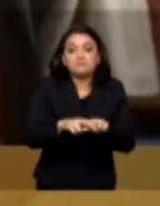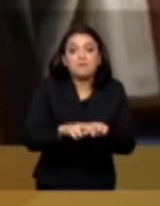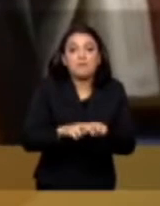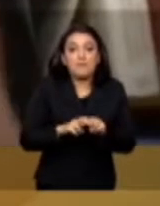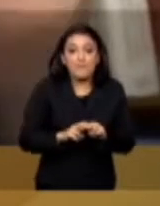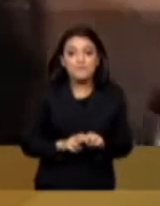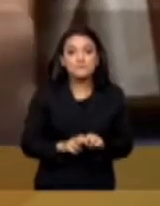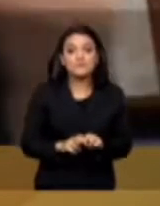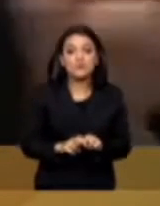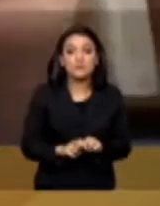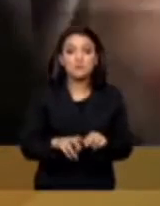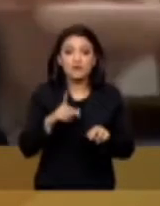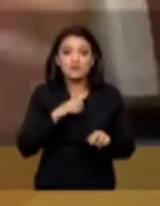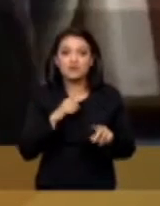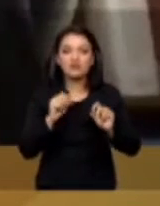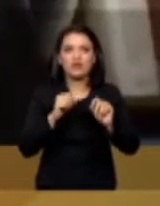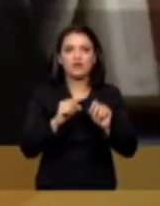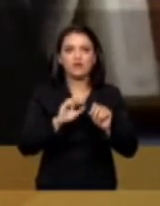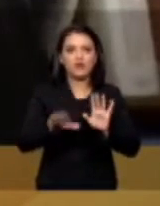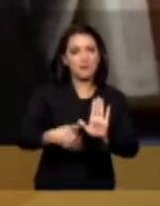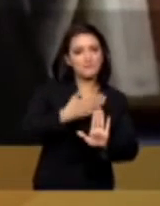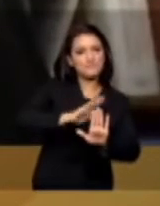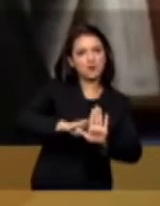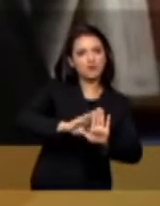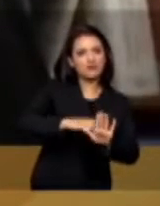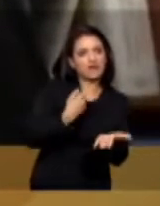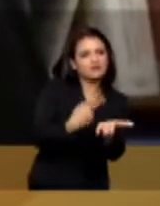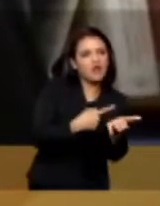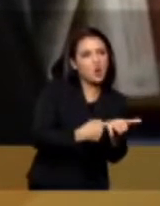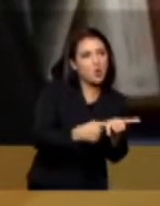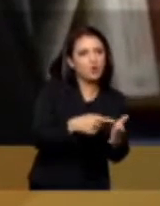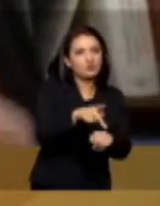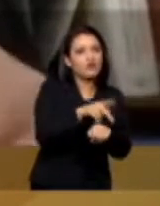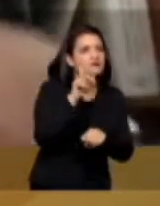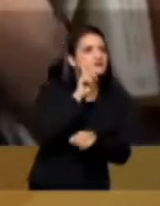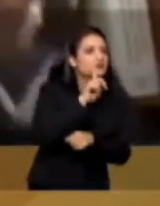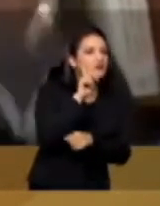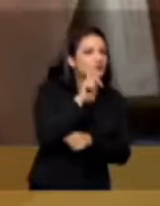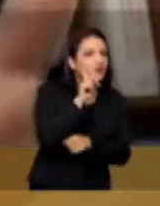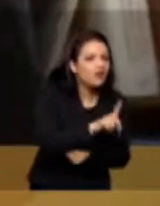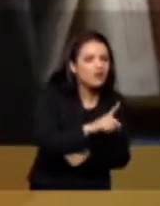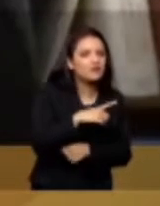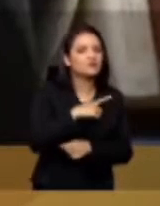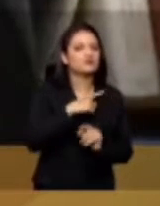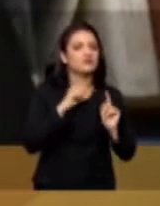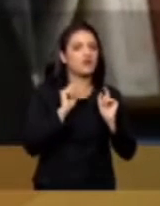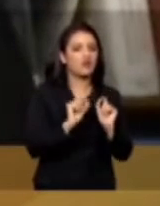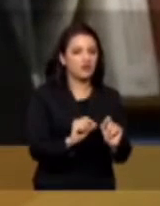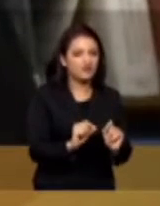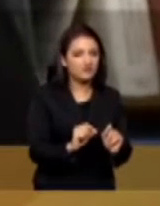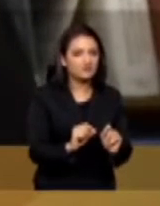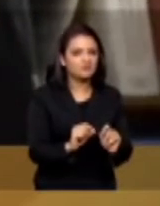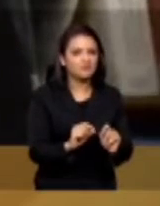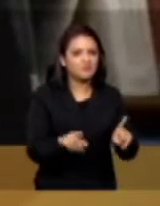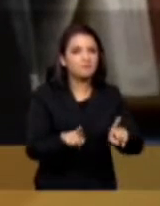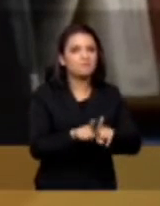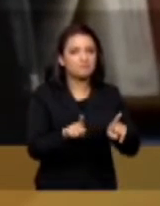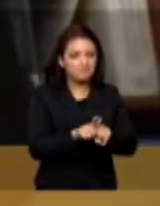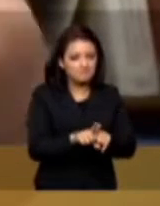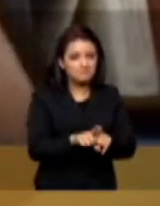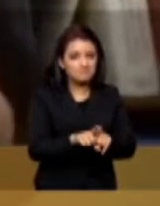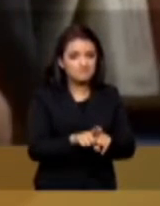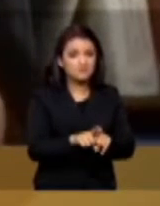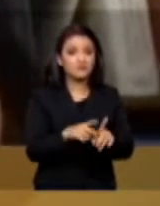muitos, houve esses acordos, né, nos Estados Unidos com o resultado destas